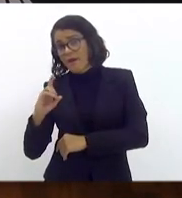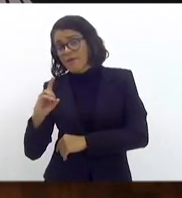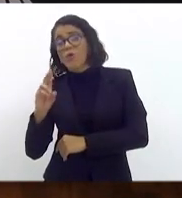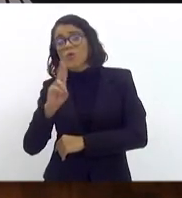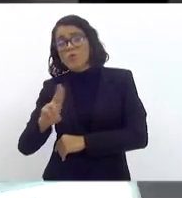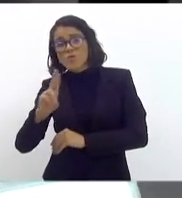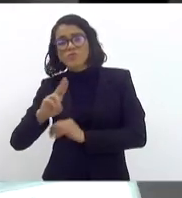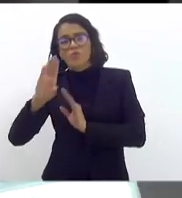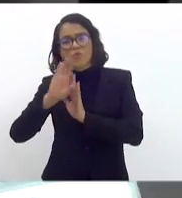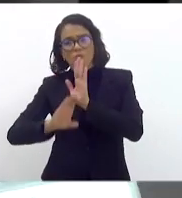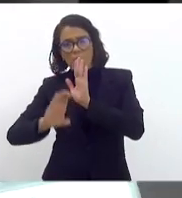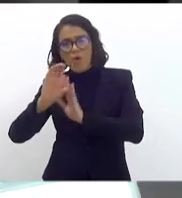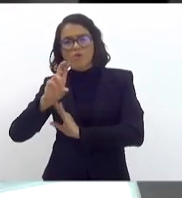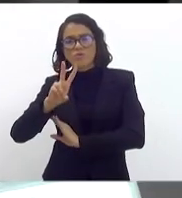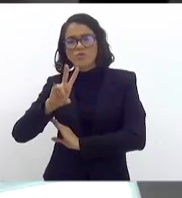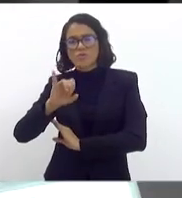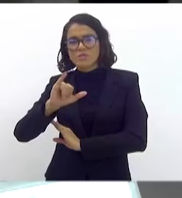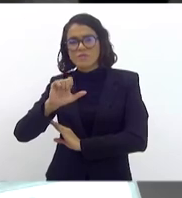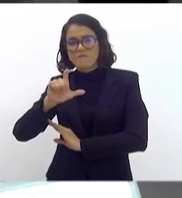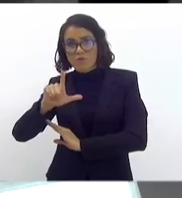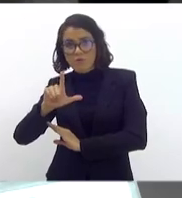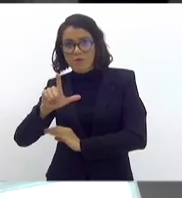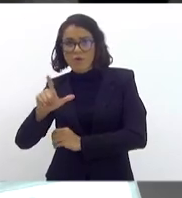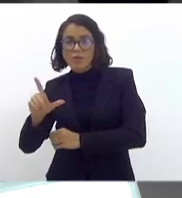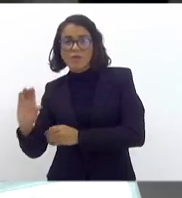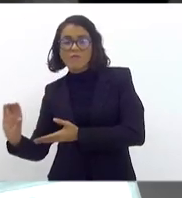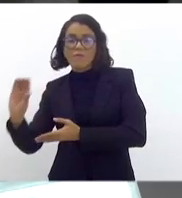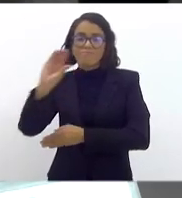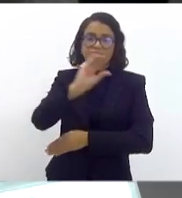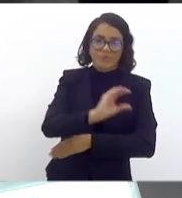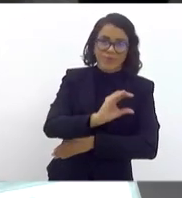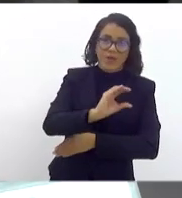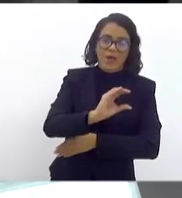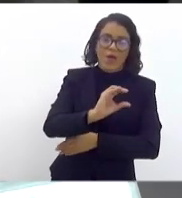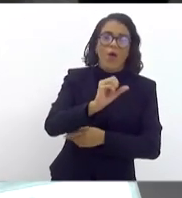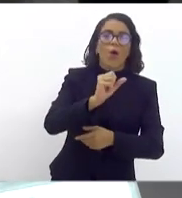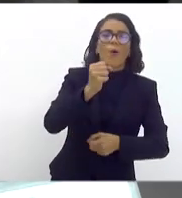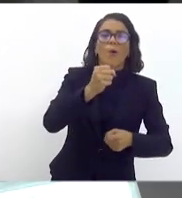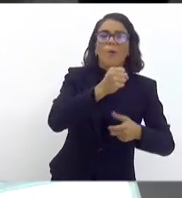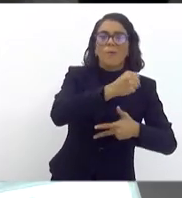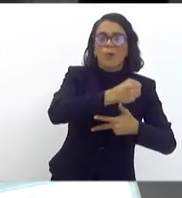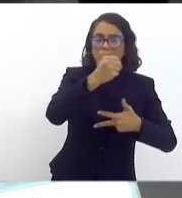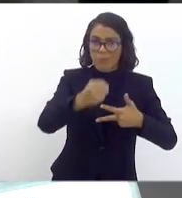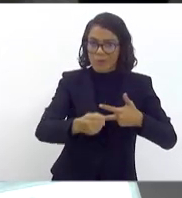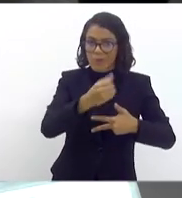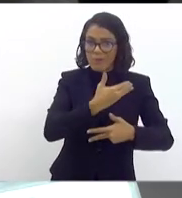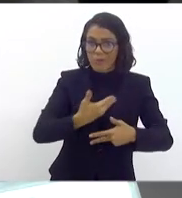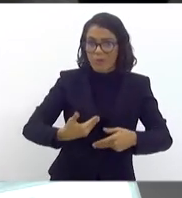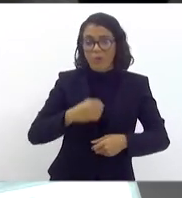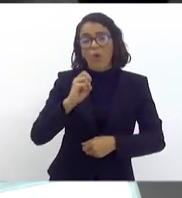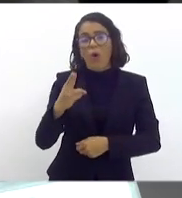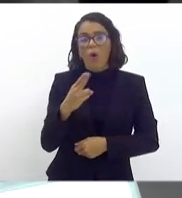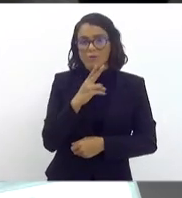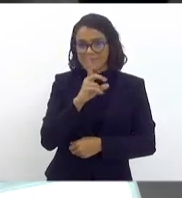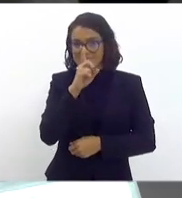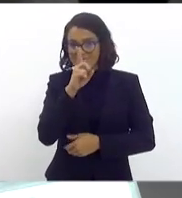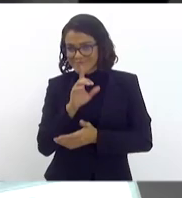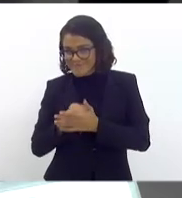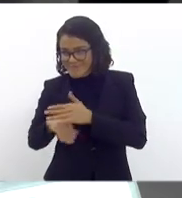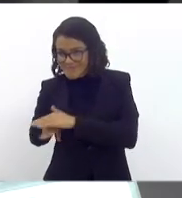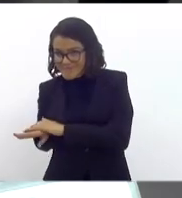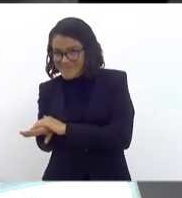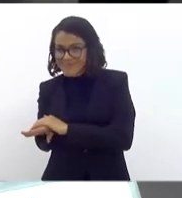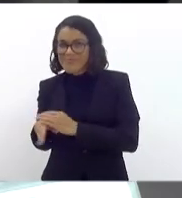Civil para voltar para o poder público, ou o ECAD, em tese, comete a apropriação em débito e fica com o recurso. Como